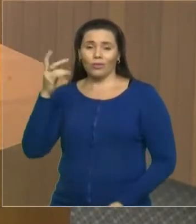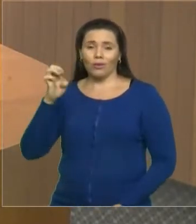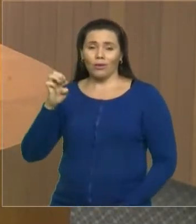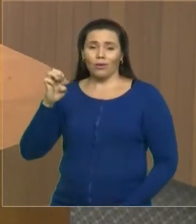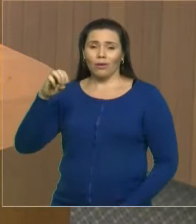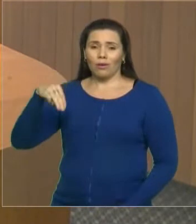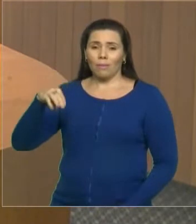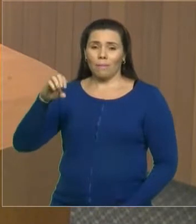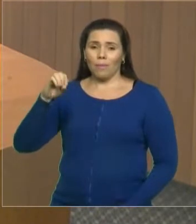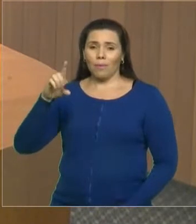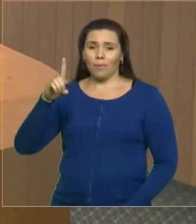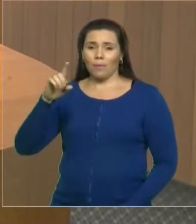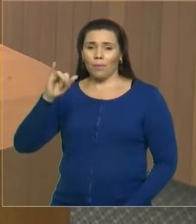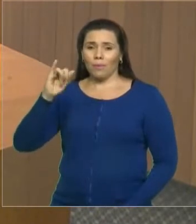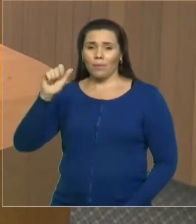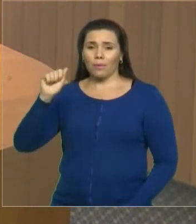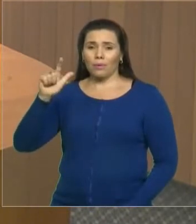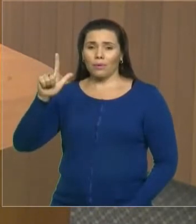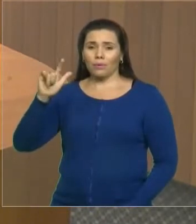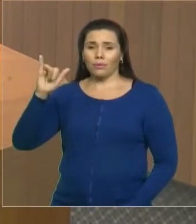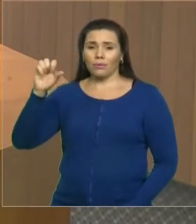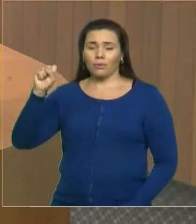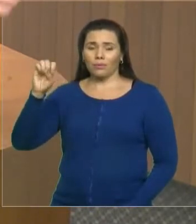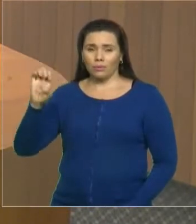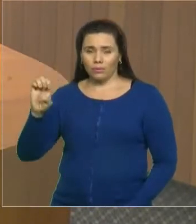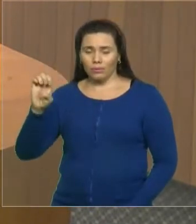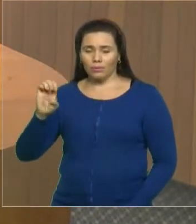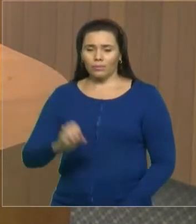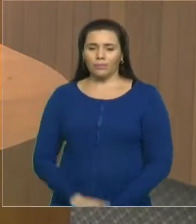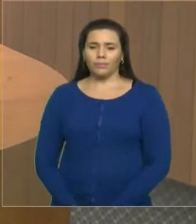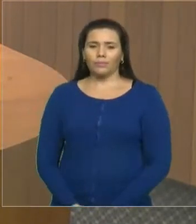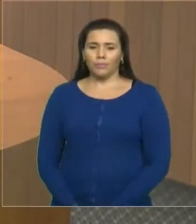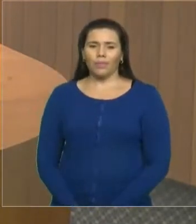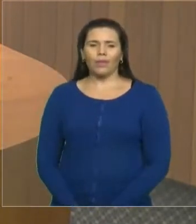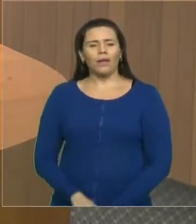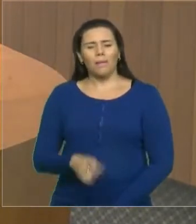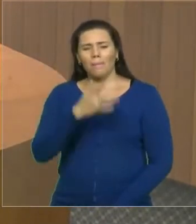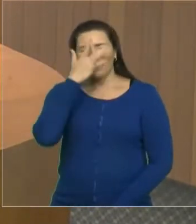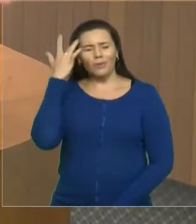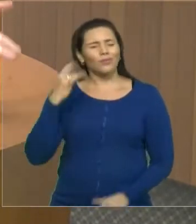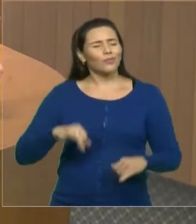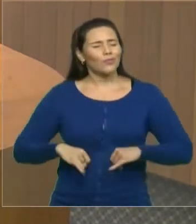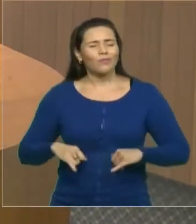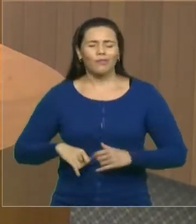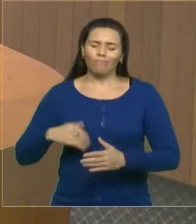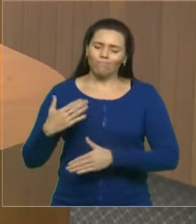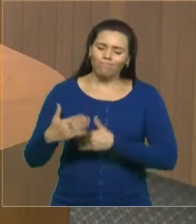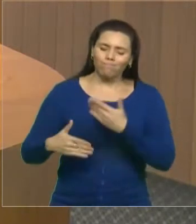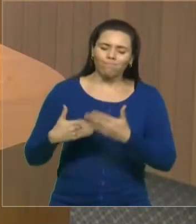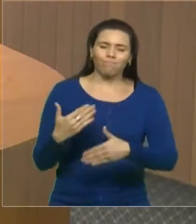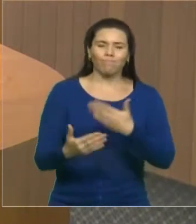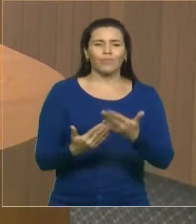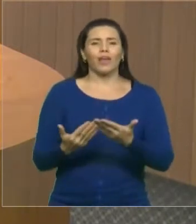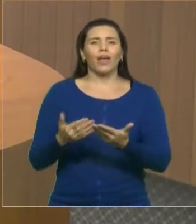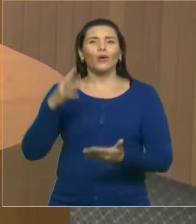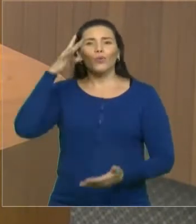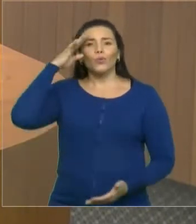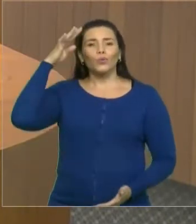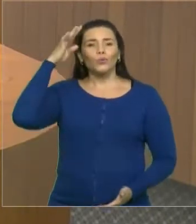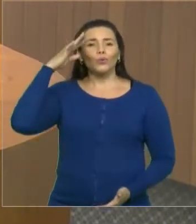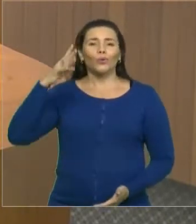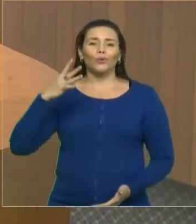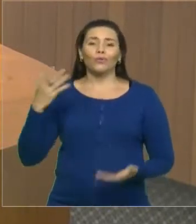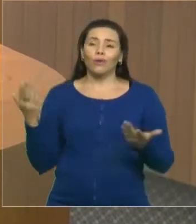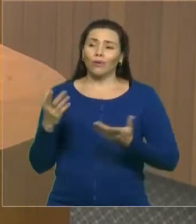de um sonho que eles viveram e que a gente sabe o resultado final que pode acontecer se uma pessoa não faz o